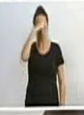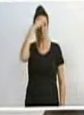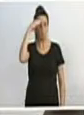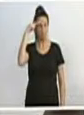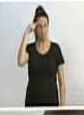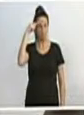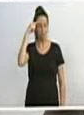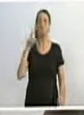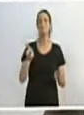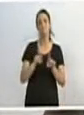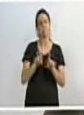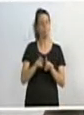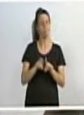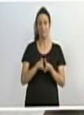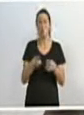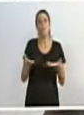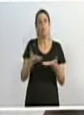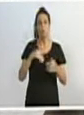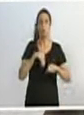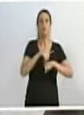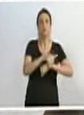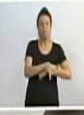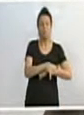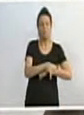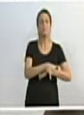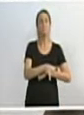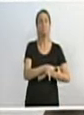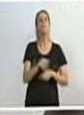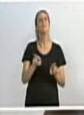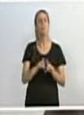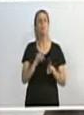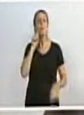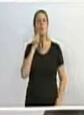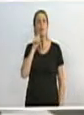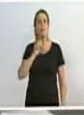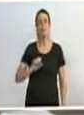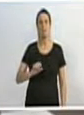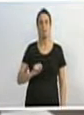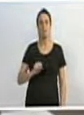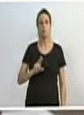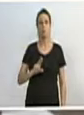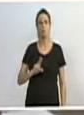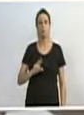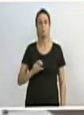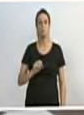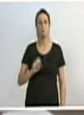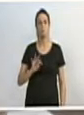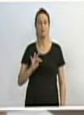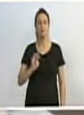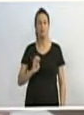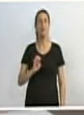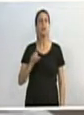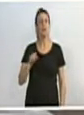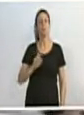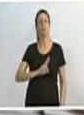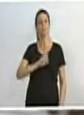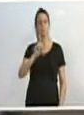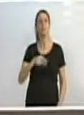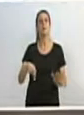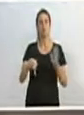que também não conseguiu estar conosco nessa noite, e a senhora Suzete Novaes, presidente do Núcleo da Mulher Empresária da